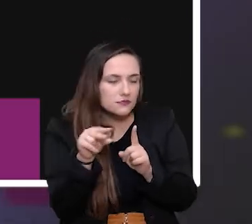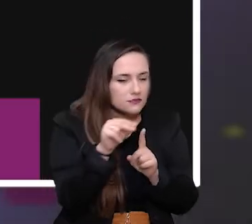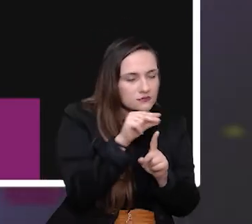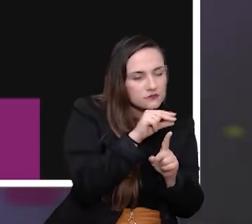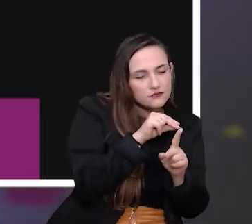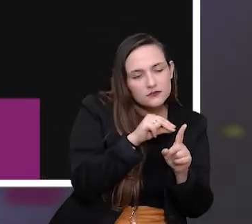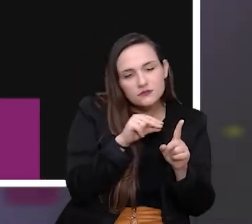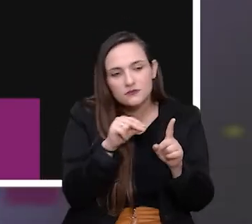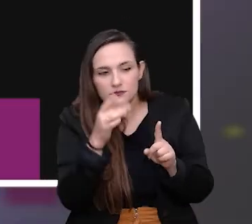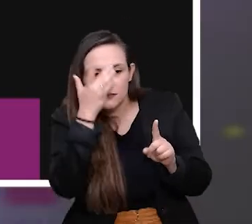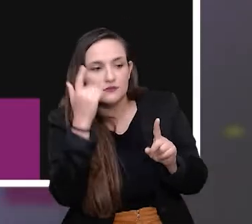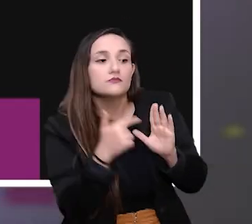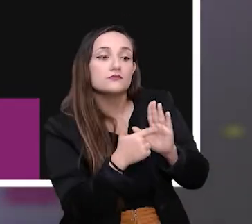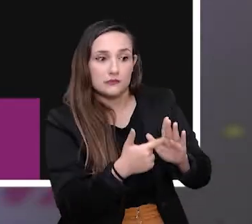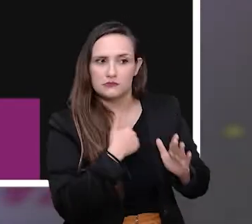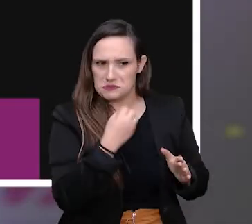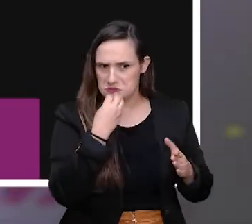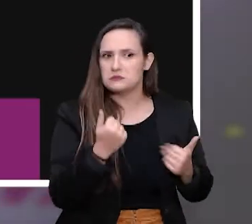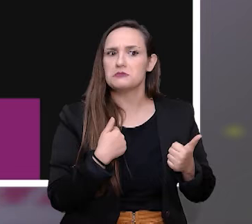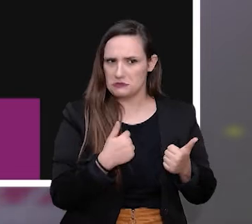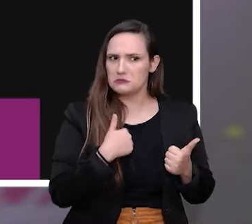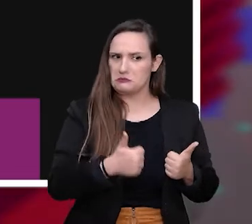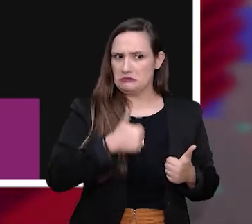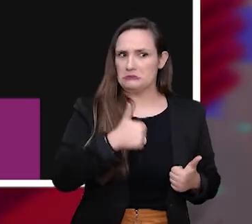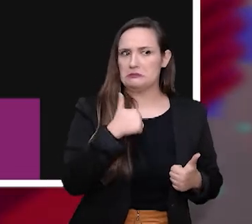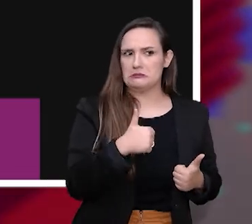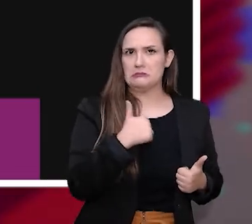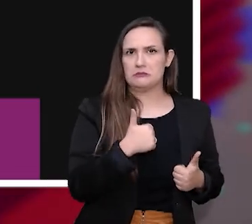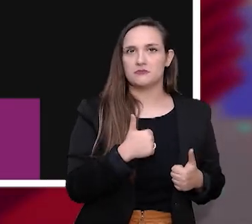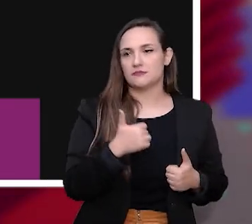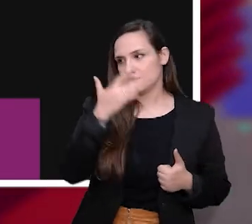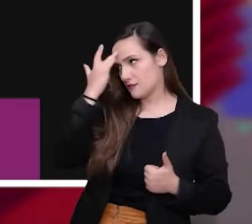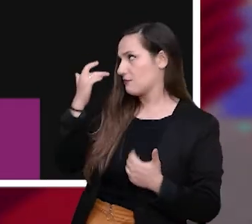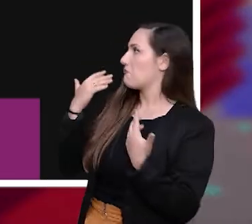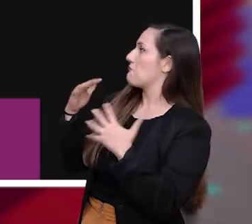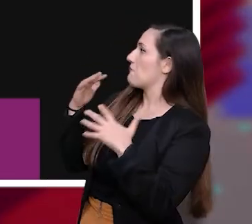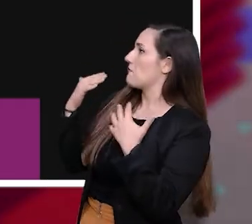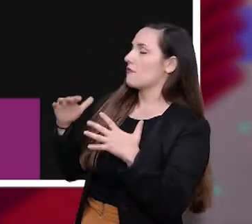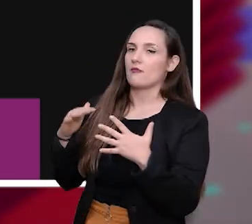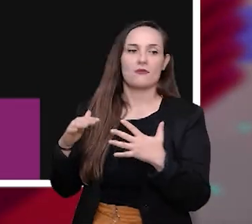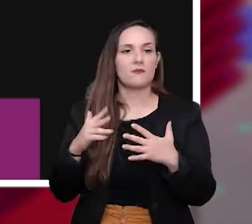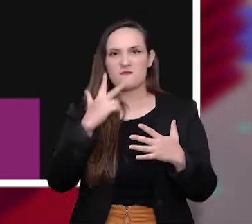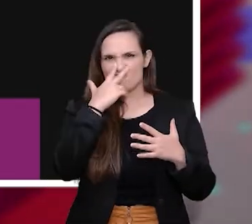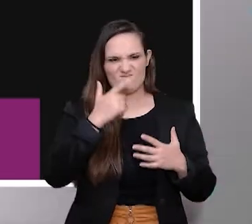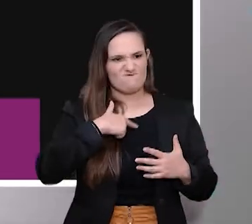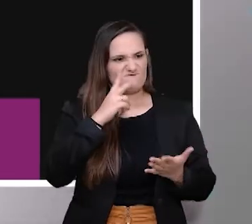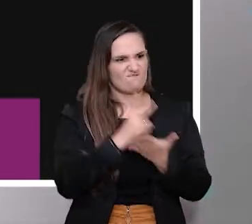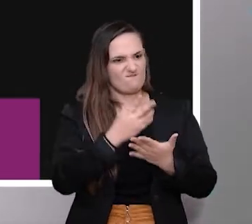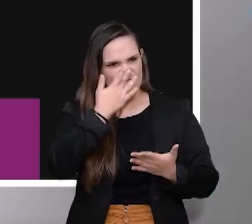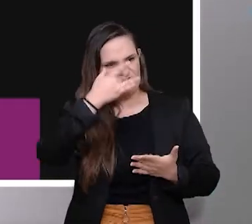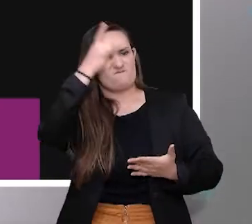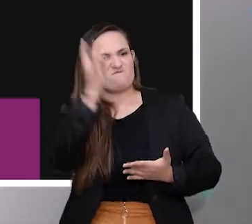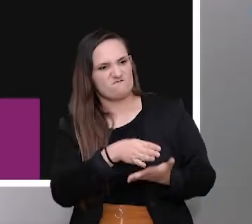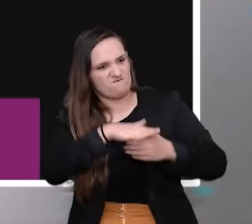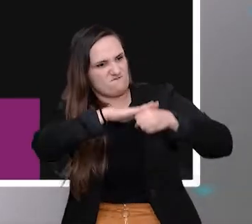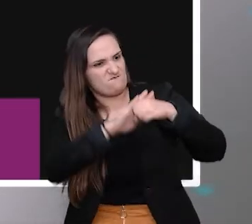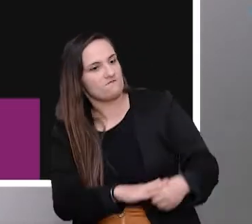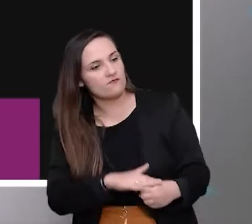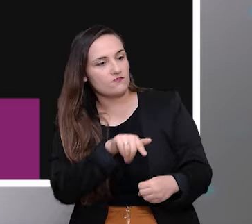sua grandiosidade e também ela precisa, muitas vezes, diminuir o outro para se sentir melhor, para se